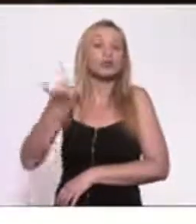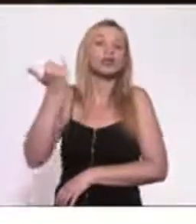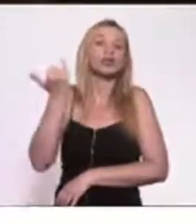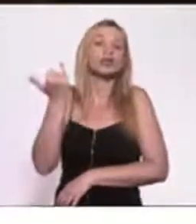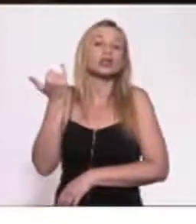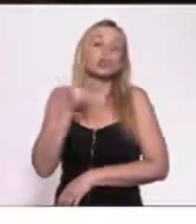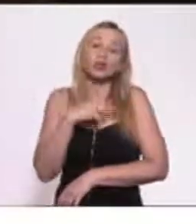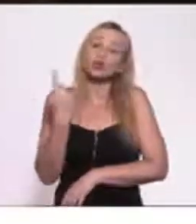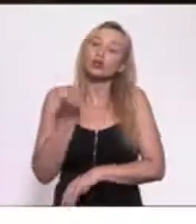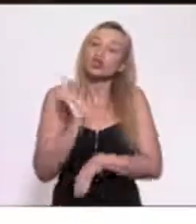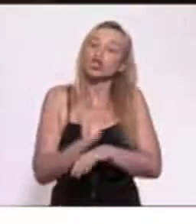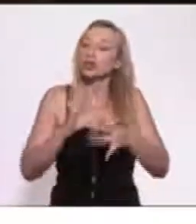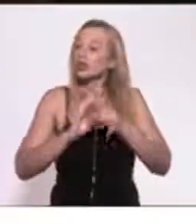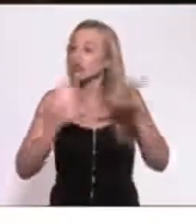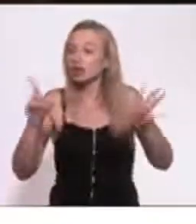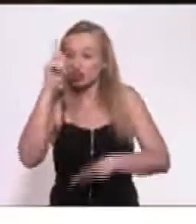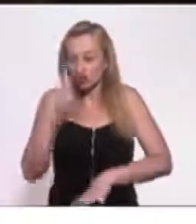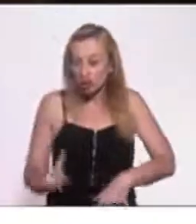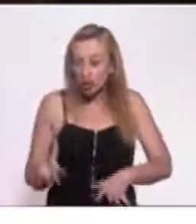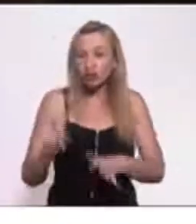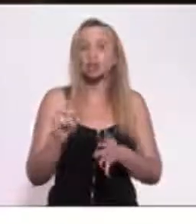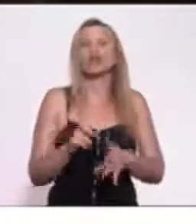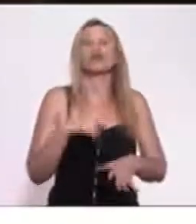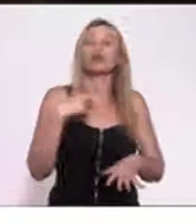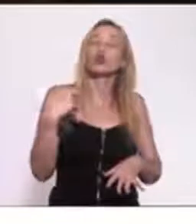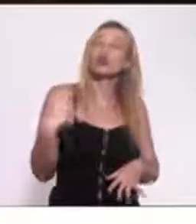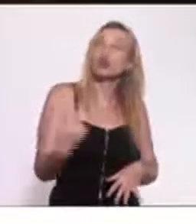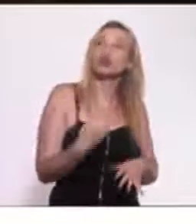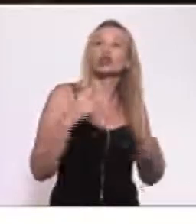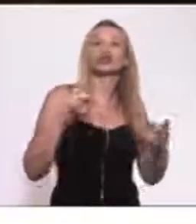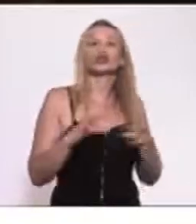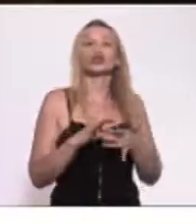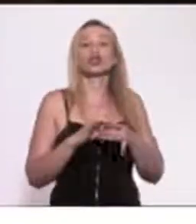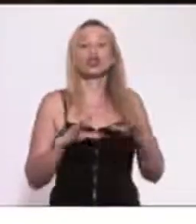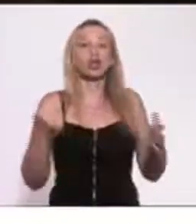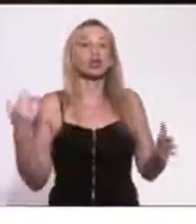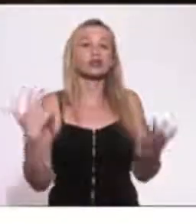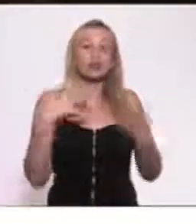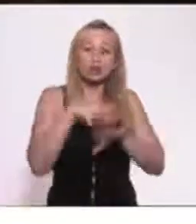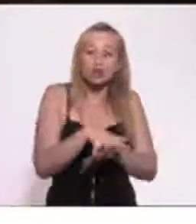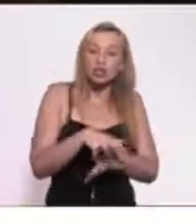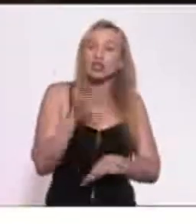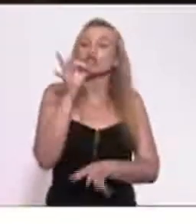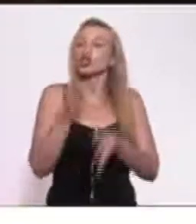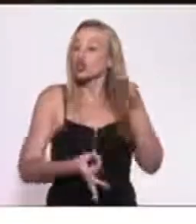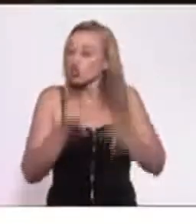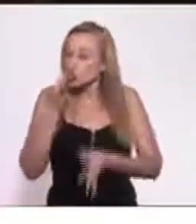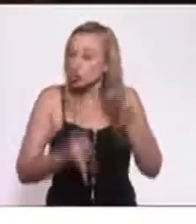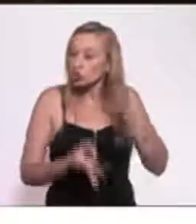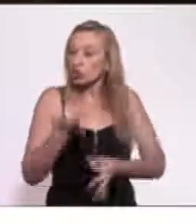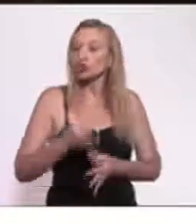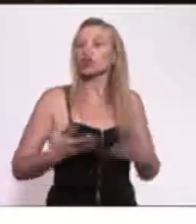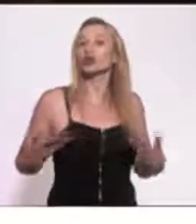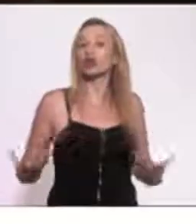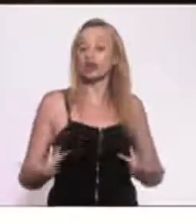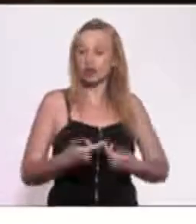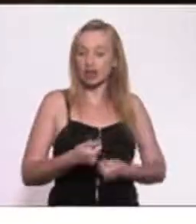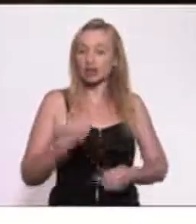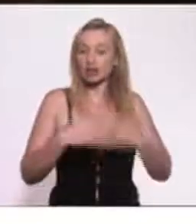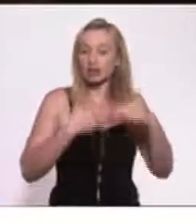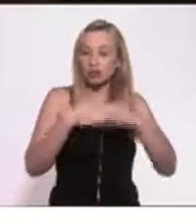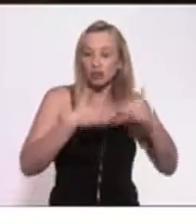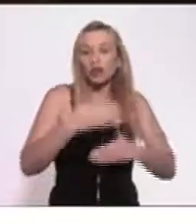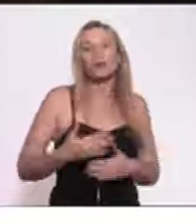nosso Estado democrático de direito, para o nosso Estado mais inclusivo, mais justo, mais eficiente e mais desenvolvido. O